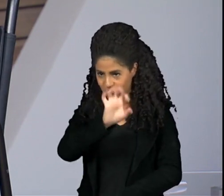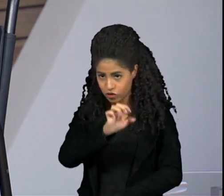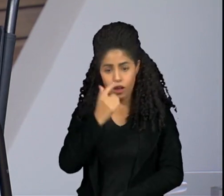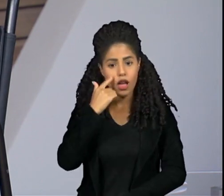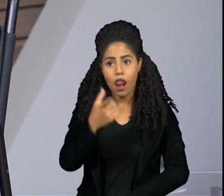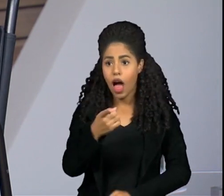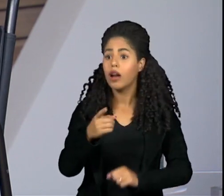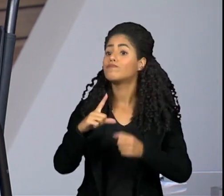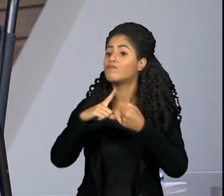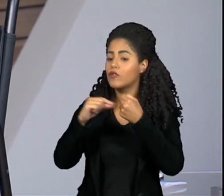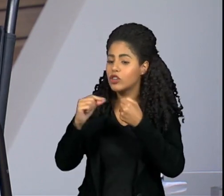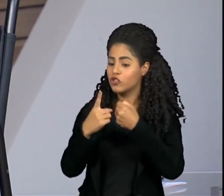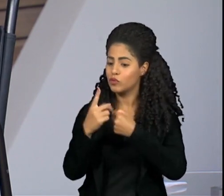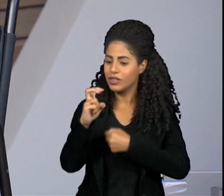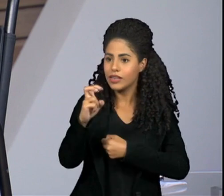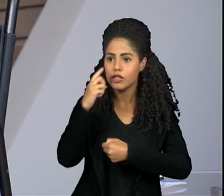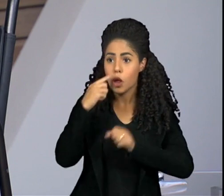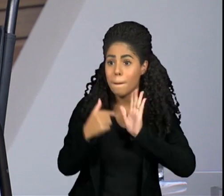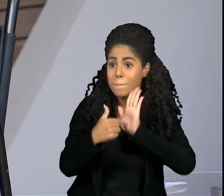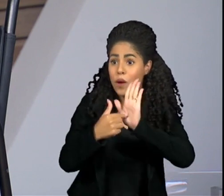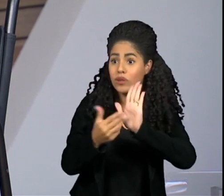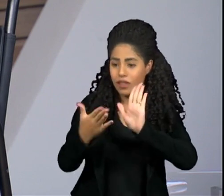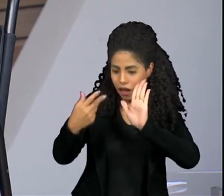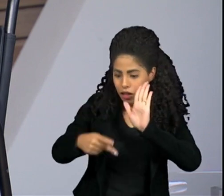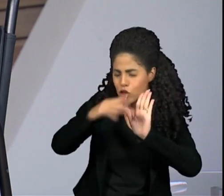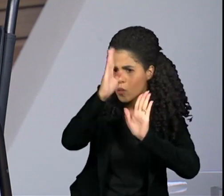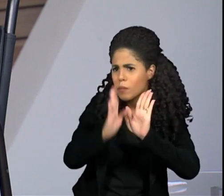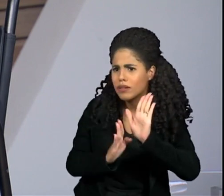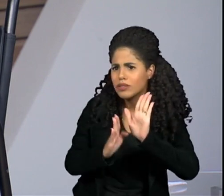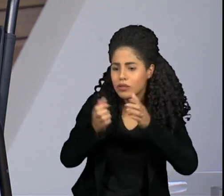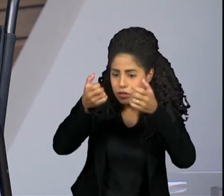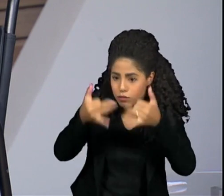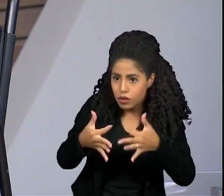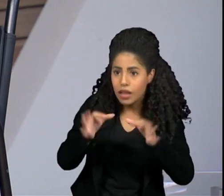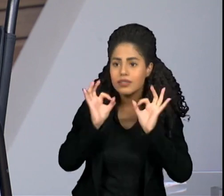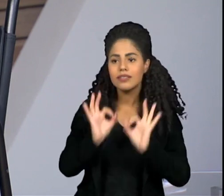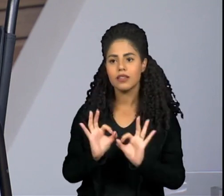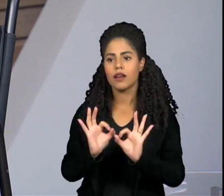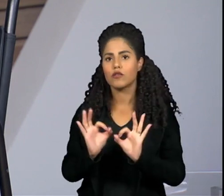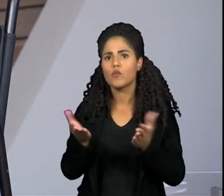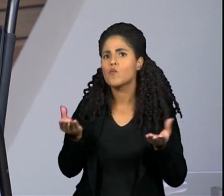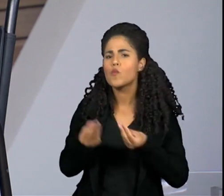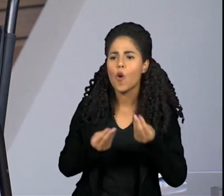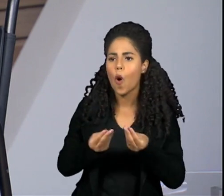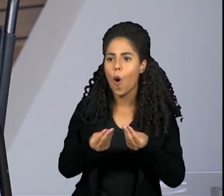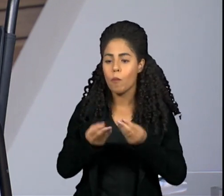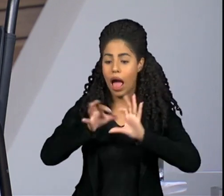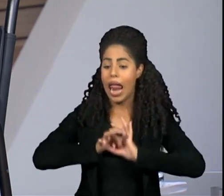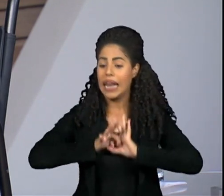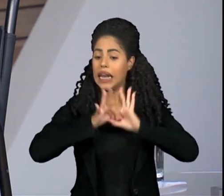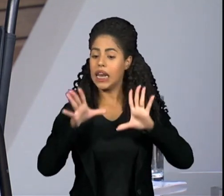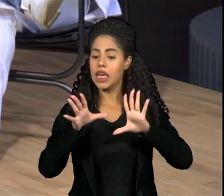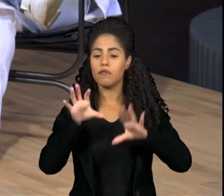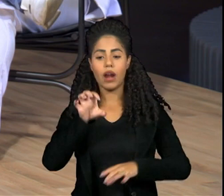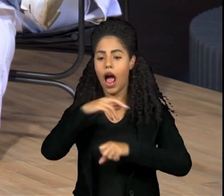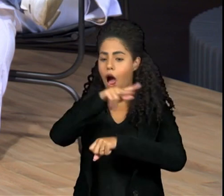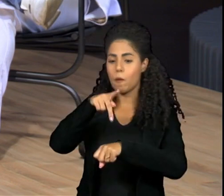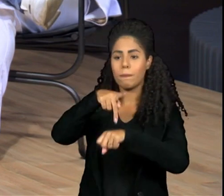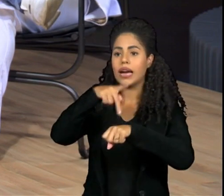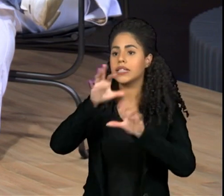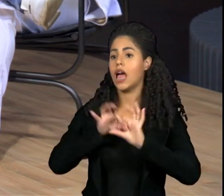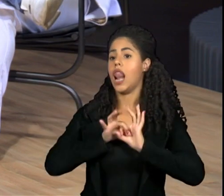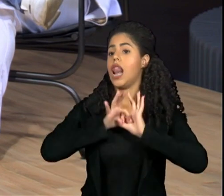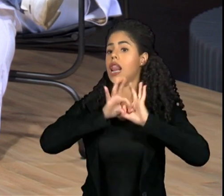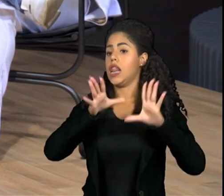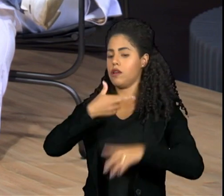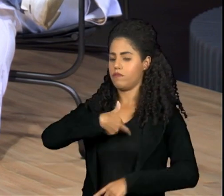artigo 5º da Constituição do Império. O Brasil, ele era um Estado confessional, ele não era um Estado laico, né? A laicidade, que permite até